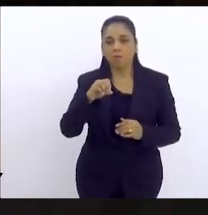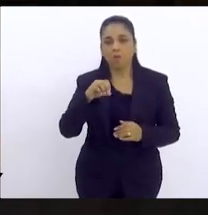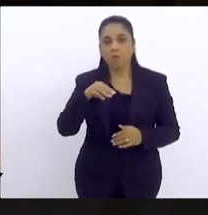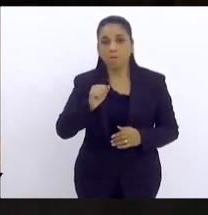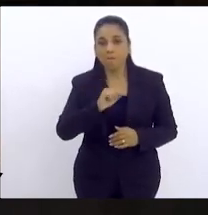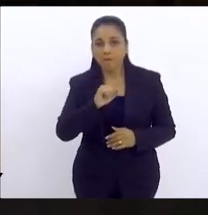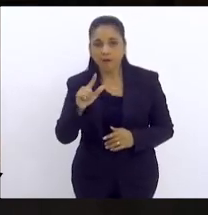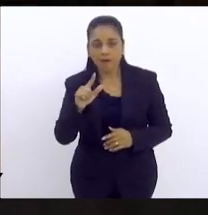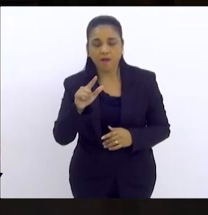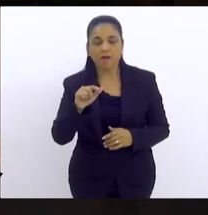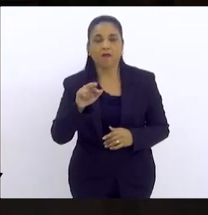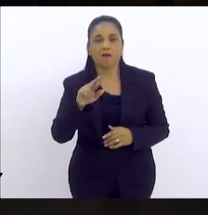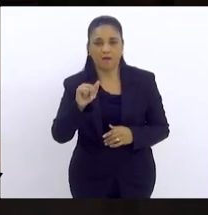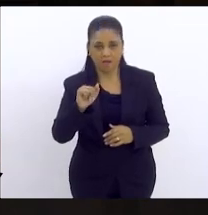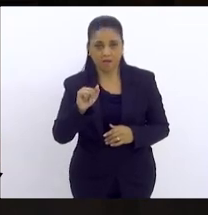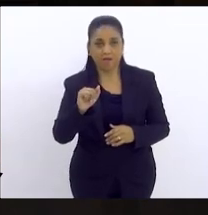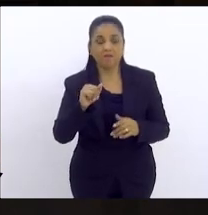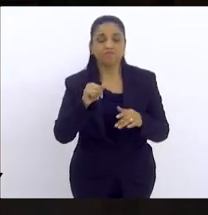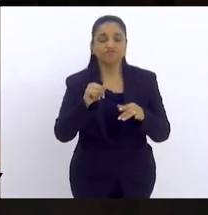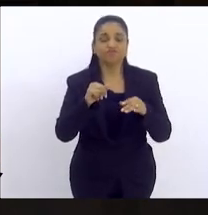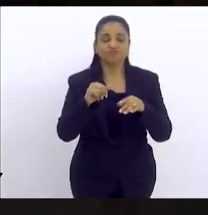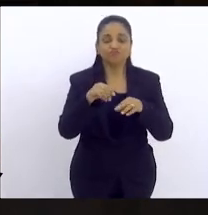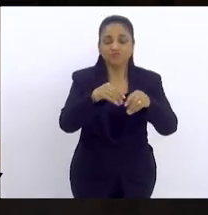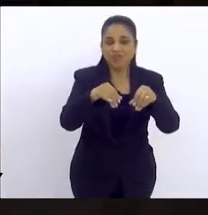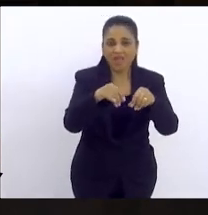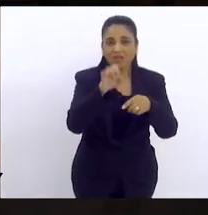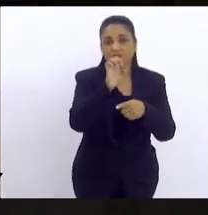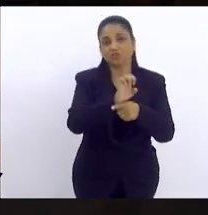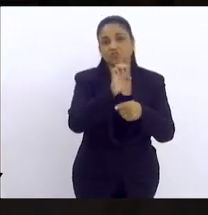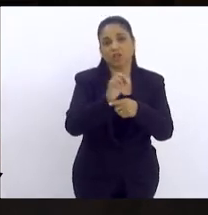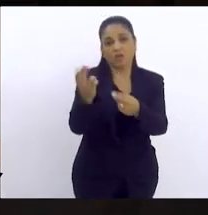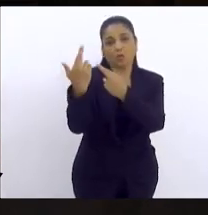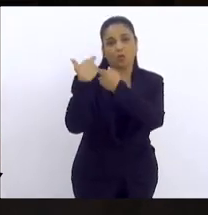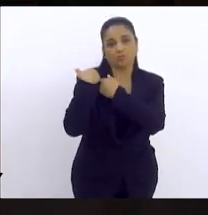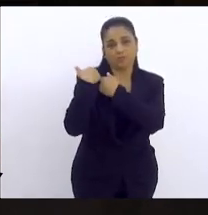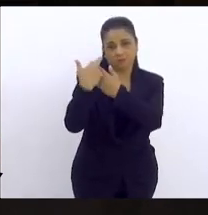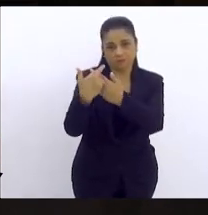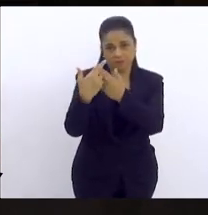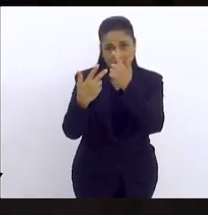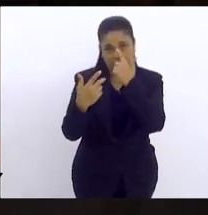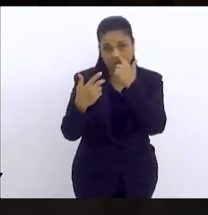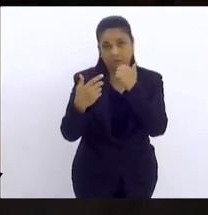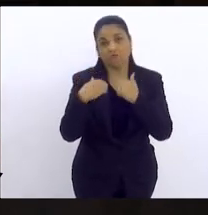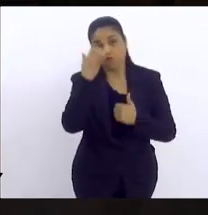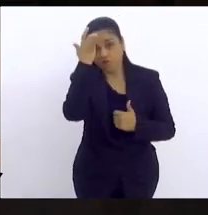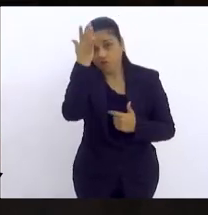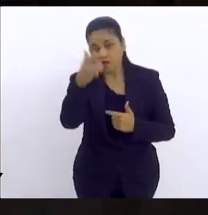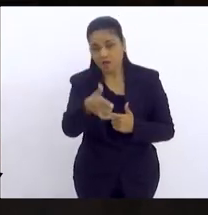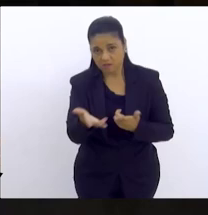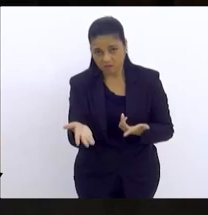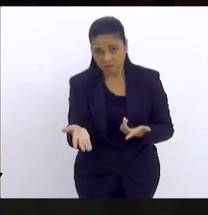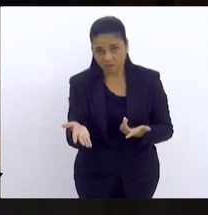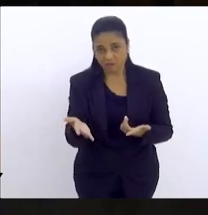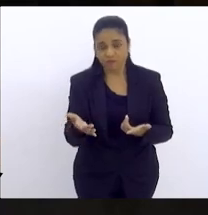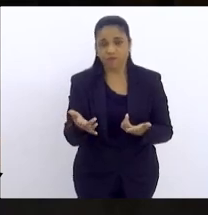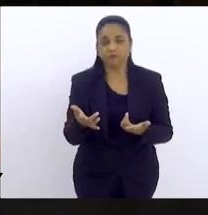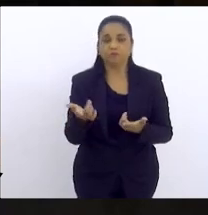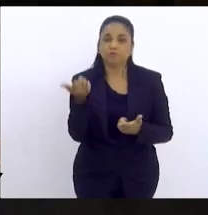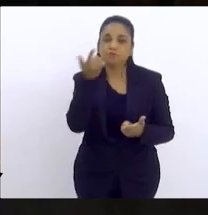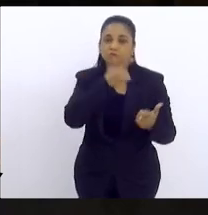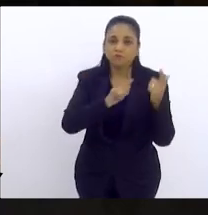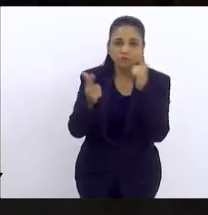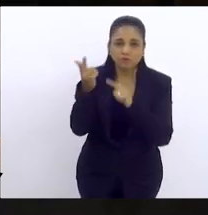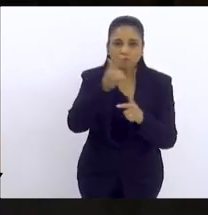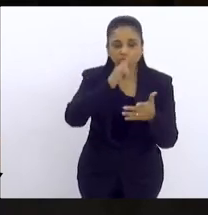terreno tá tá com o estado tá no sobre responsabilidade do estado se tornou até mais fácil Já conseguimos